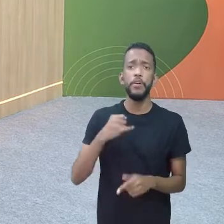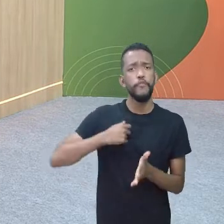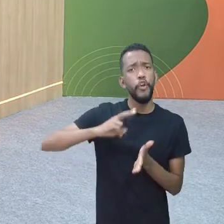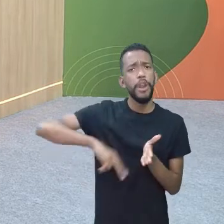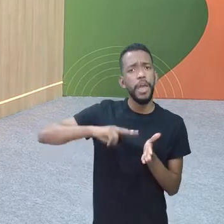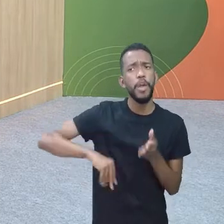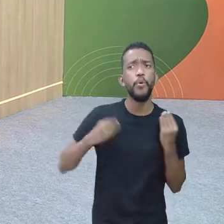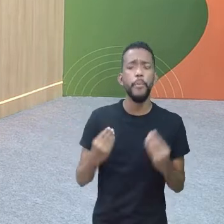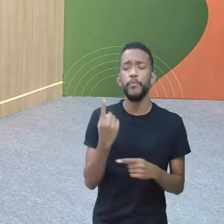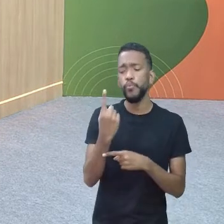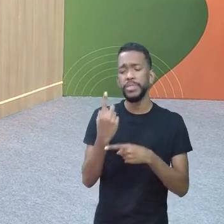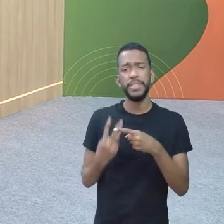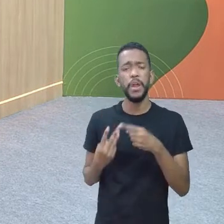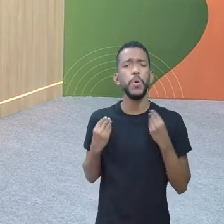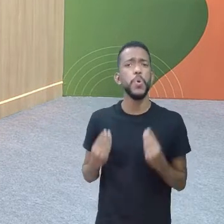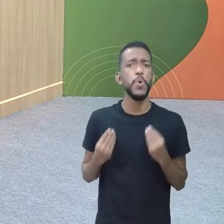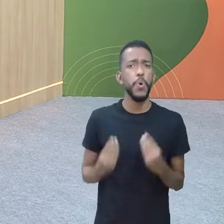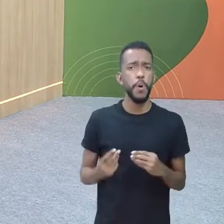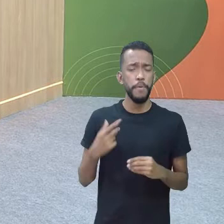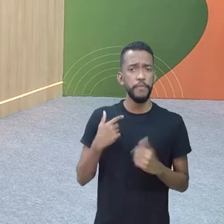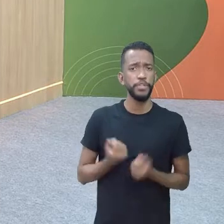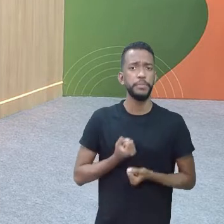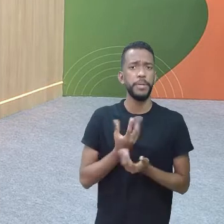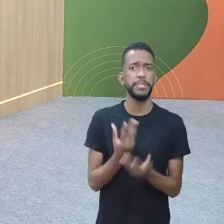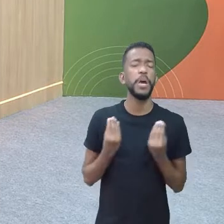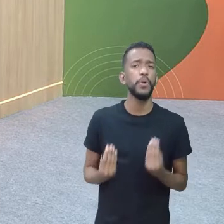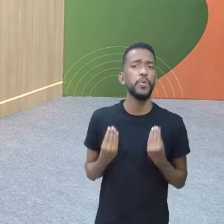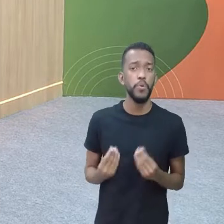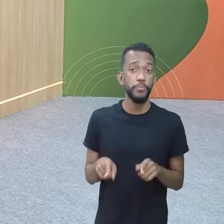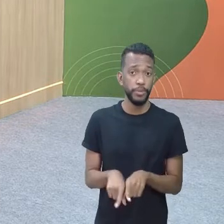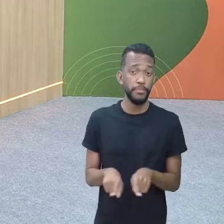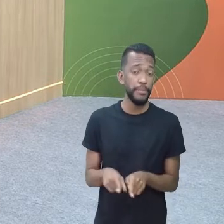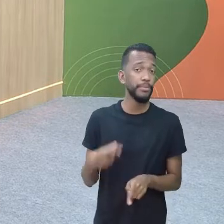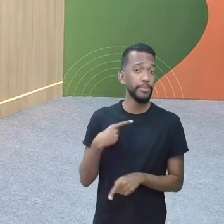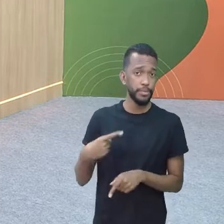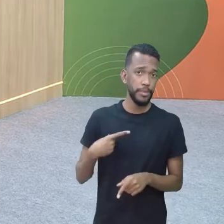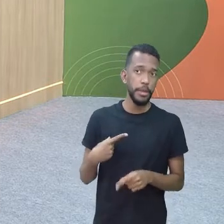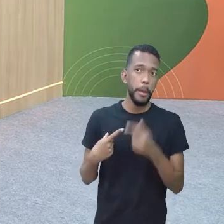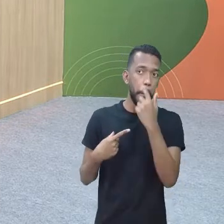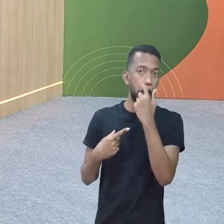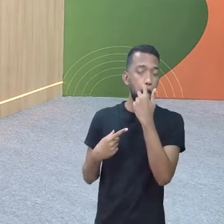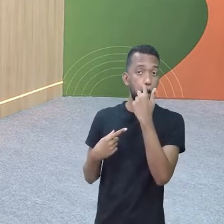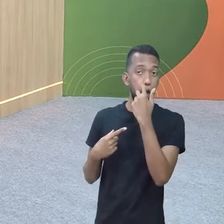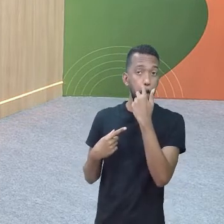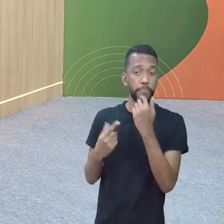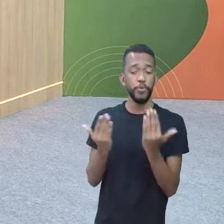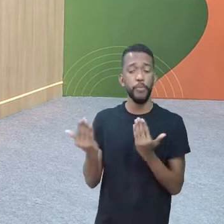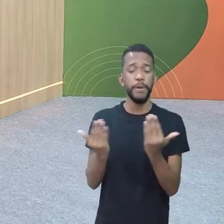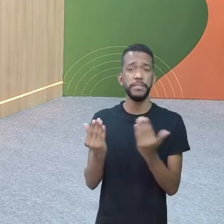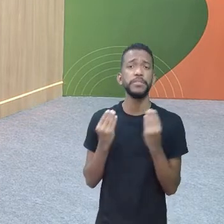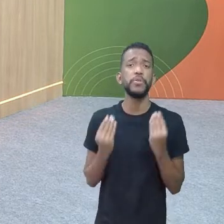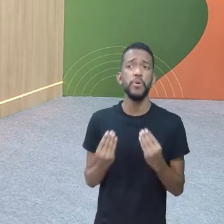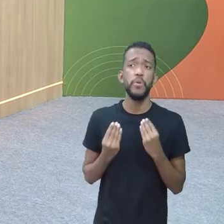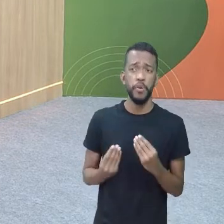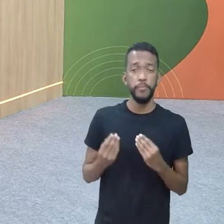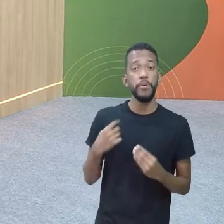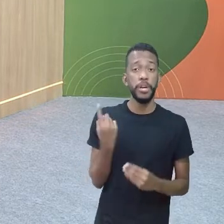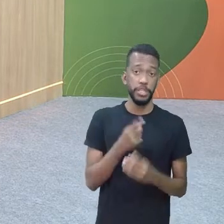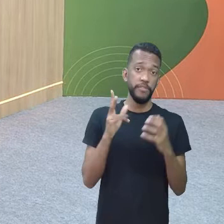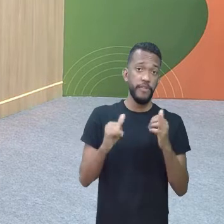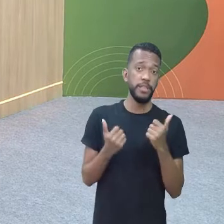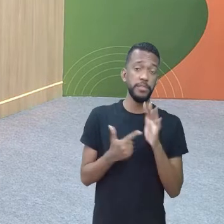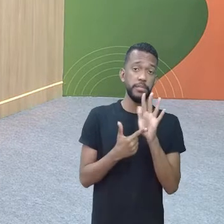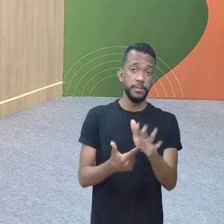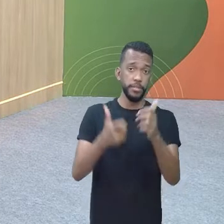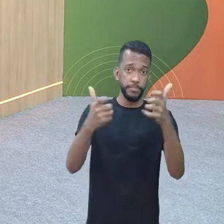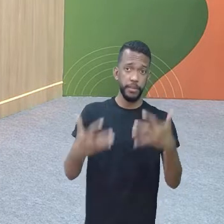esse 1/3? Como é que eu vou expressar essa comparação entre esses valores? A gente vai dizer que a cada